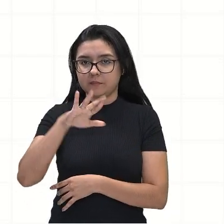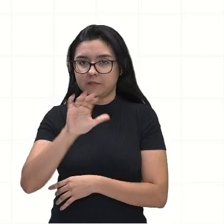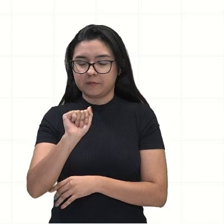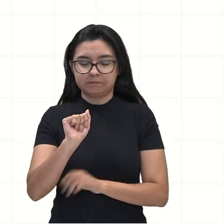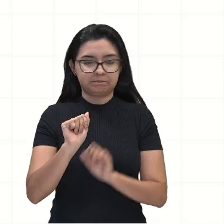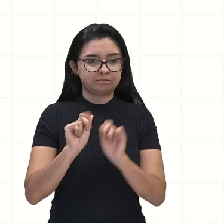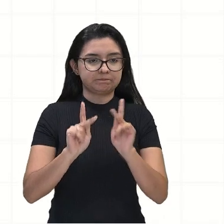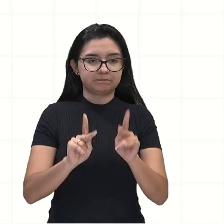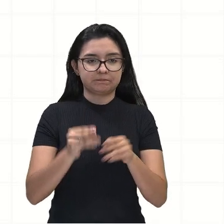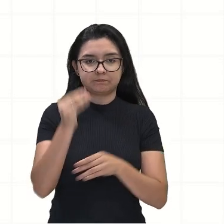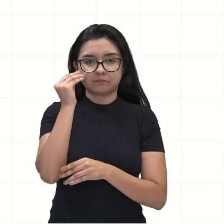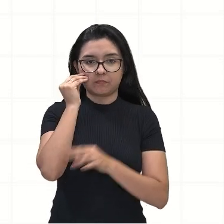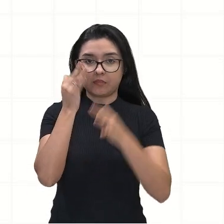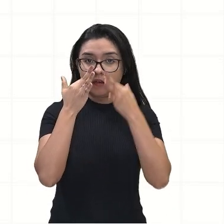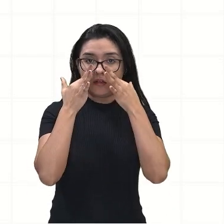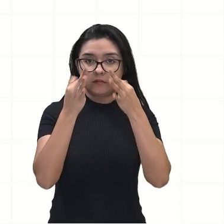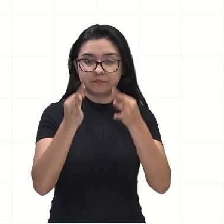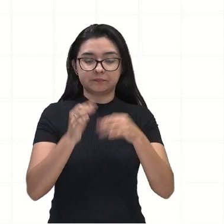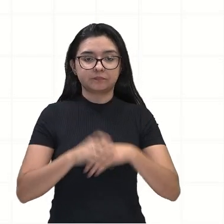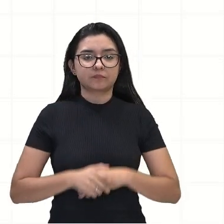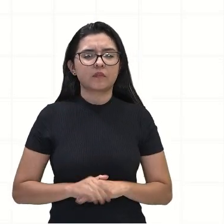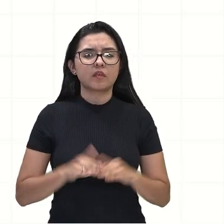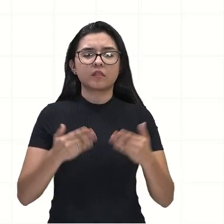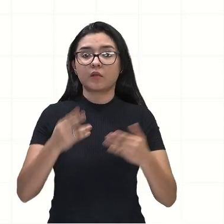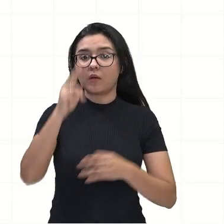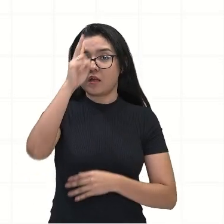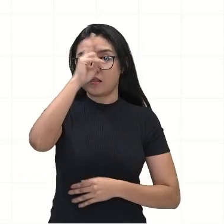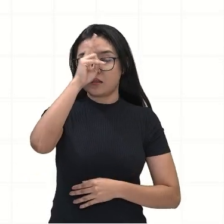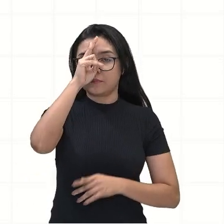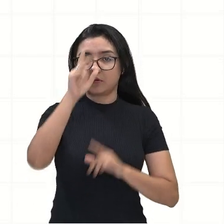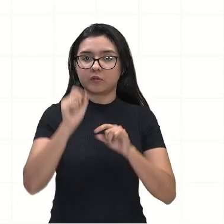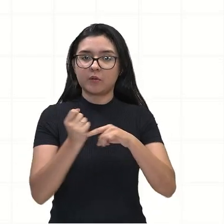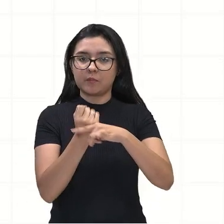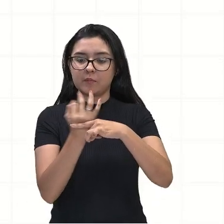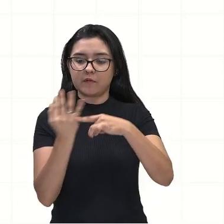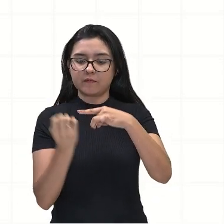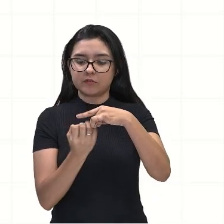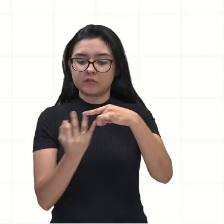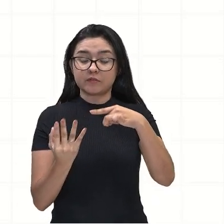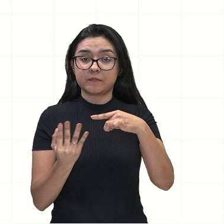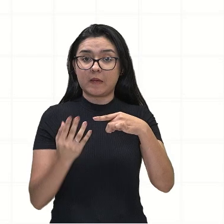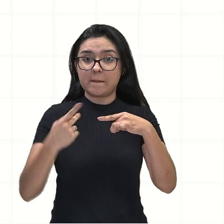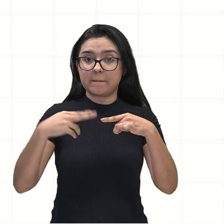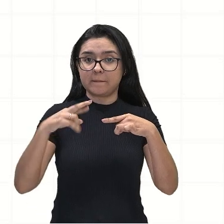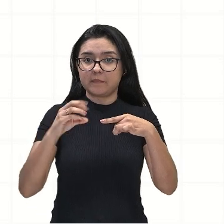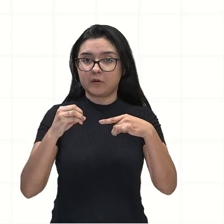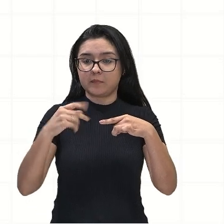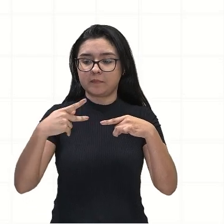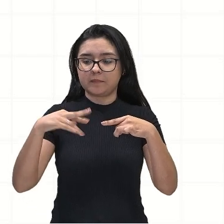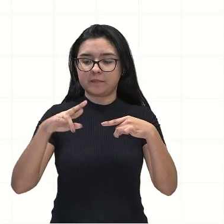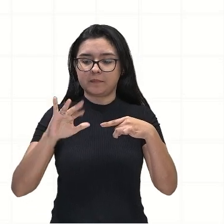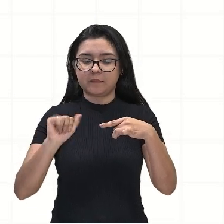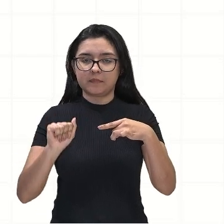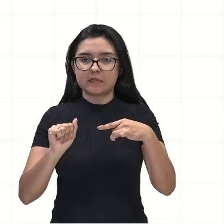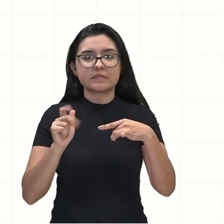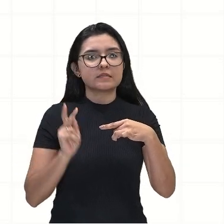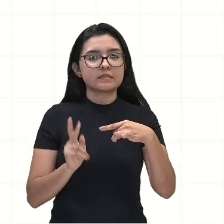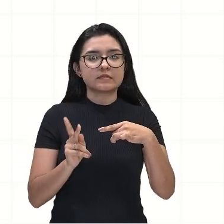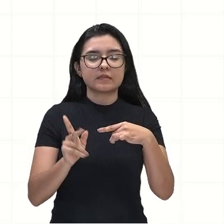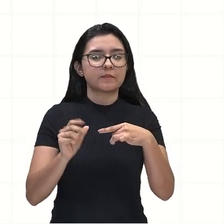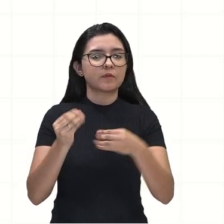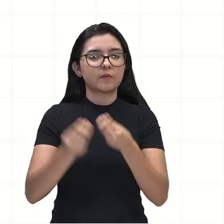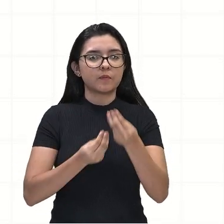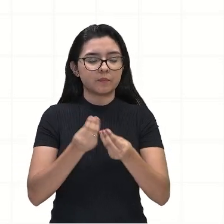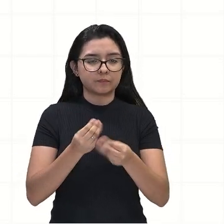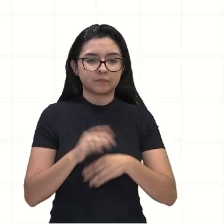fração própria. Tá legal? Lembrando, né, que uma fração ela é dita própria sempre, sempre, sempre que